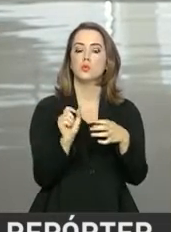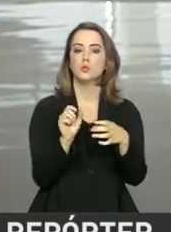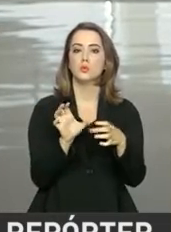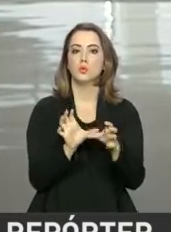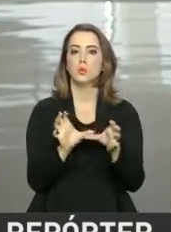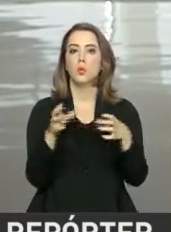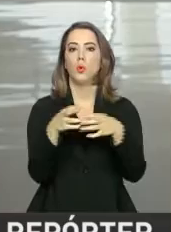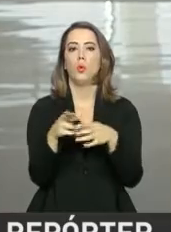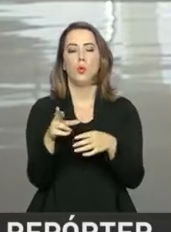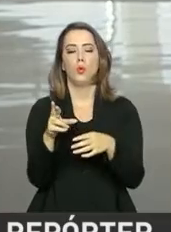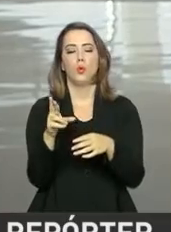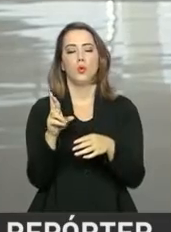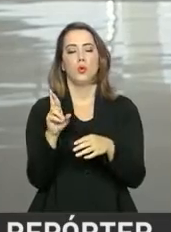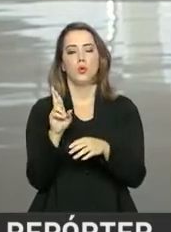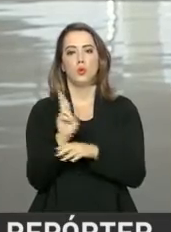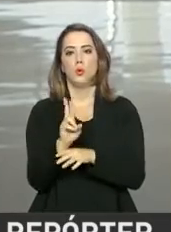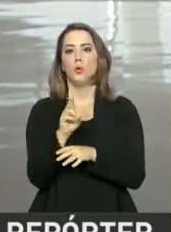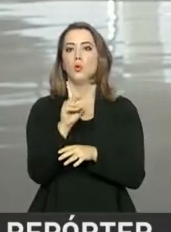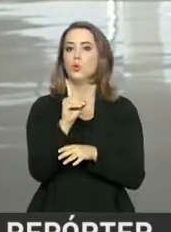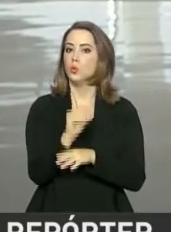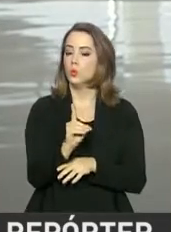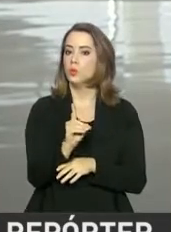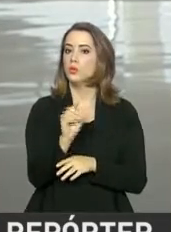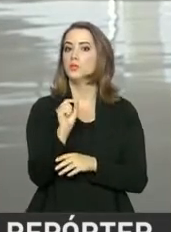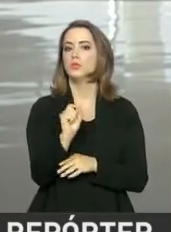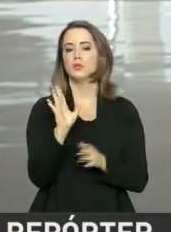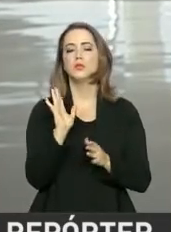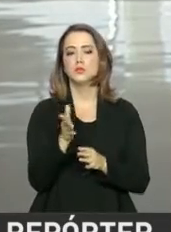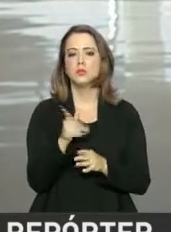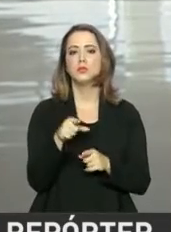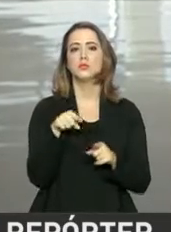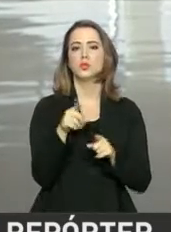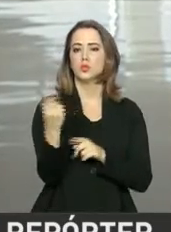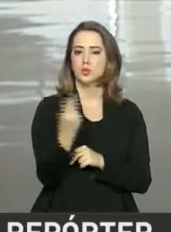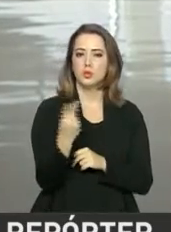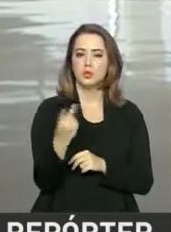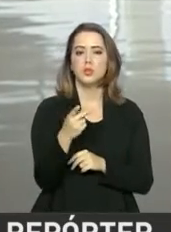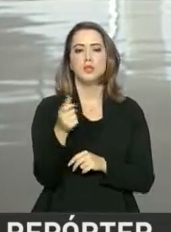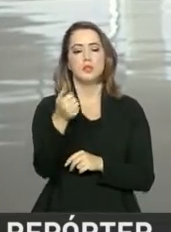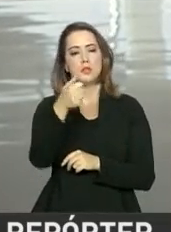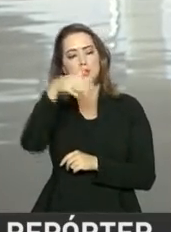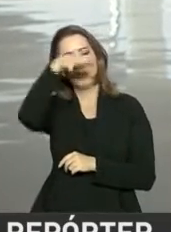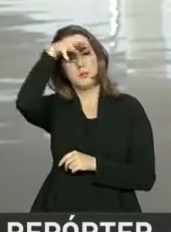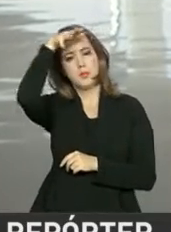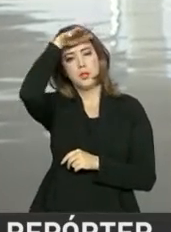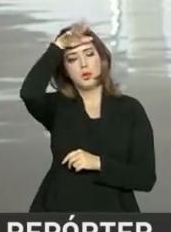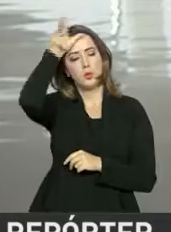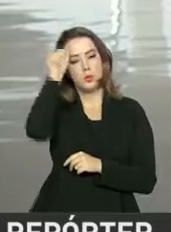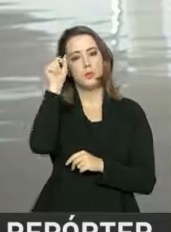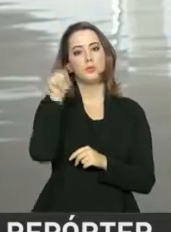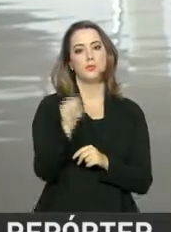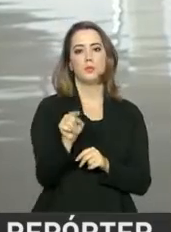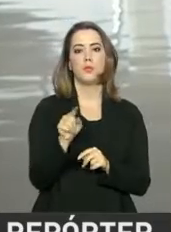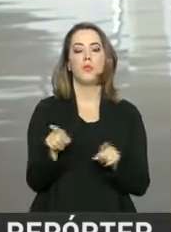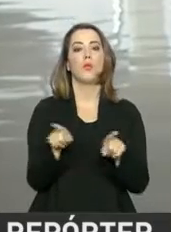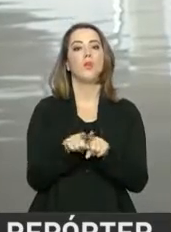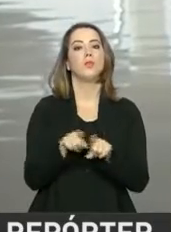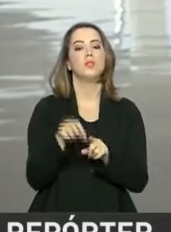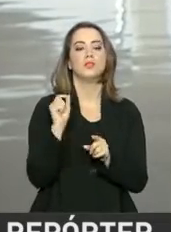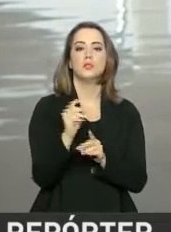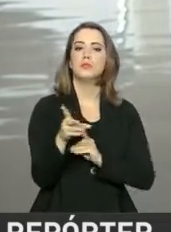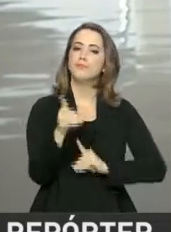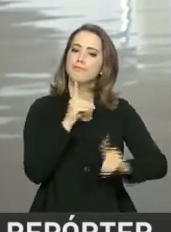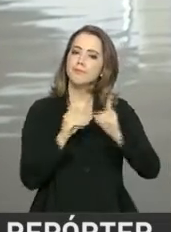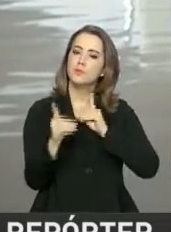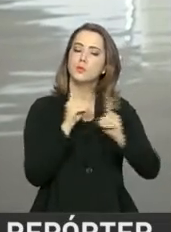a frente de Rondônia e do Acre, ou seja, as frentes parlamentares desses dois estados aqui no Palácio do Planalto, que também discutiram